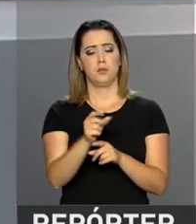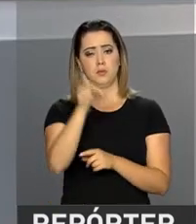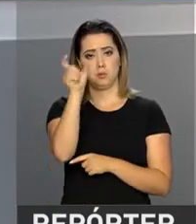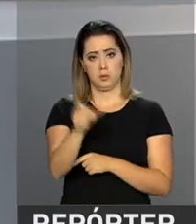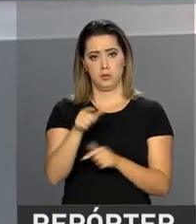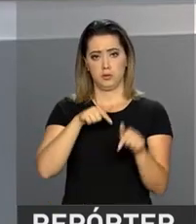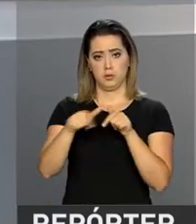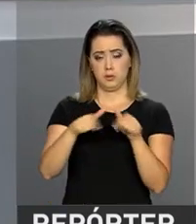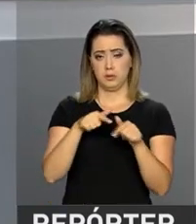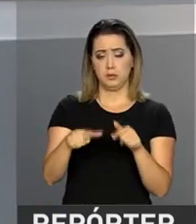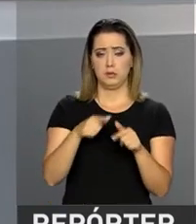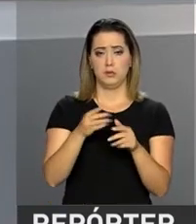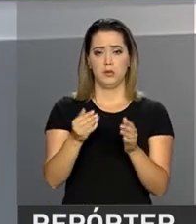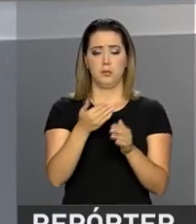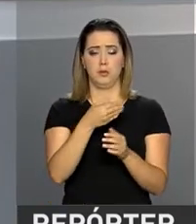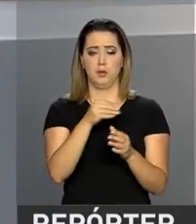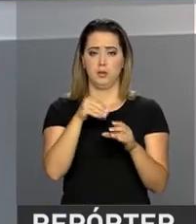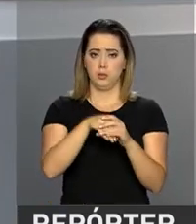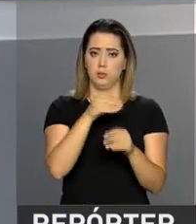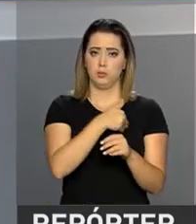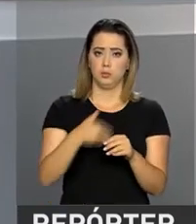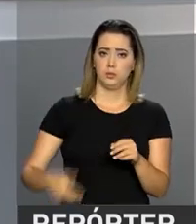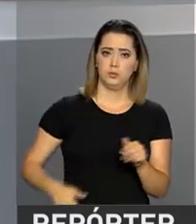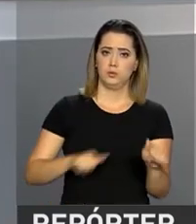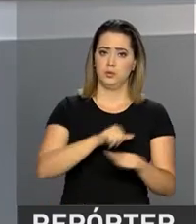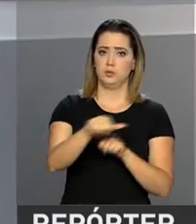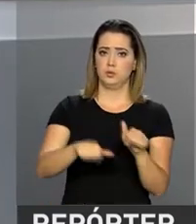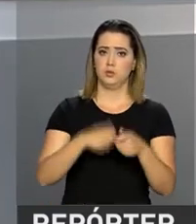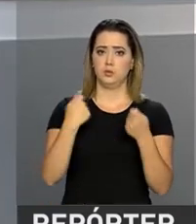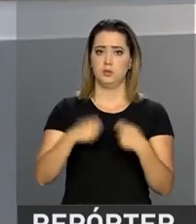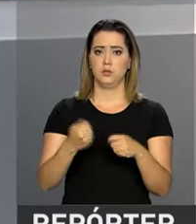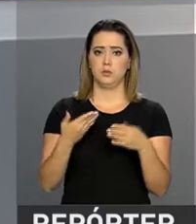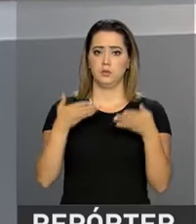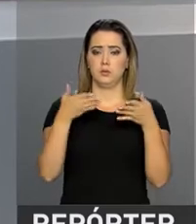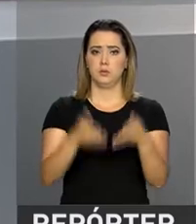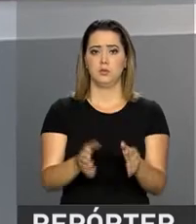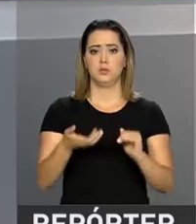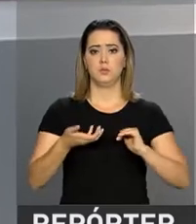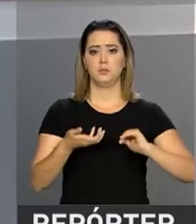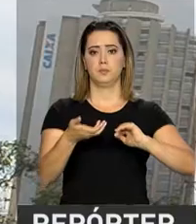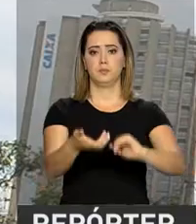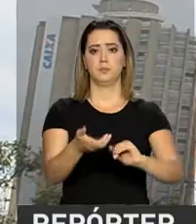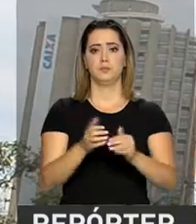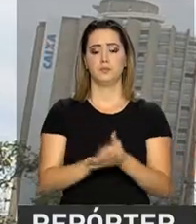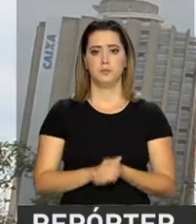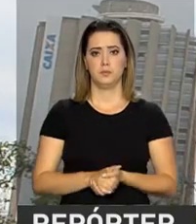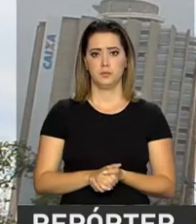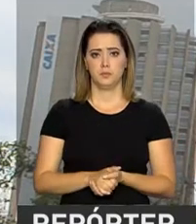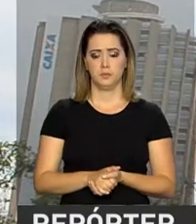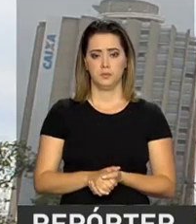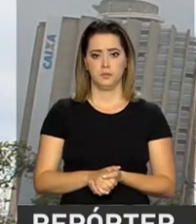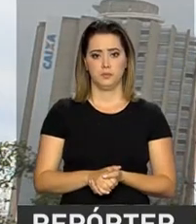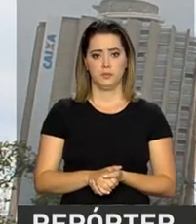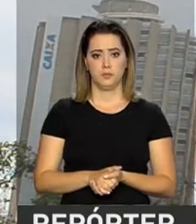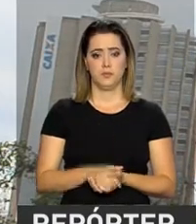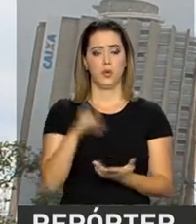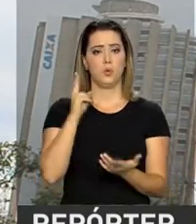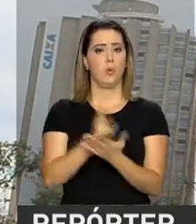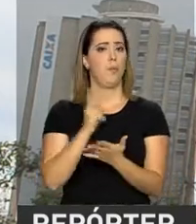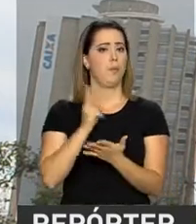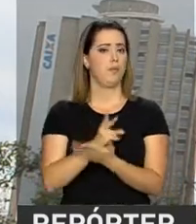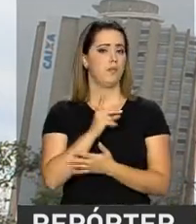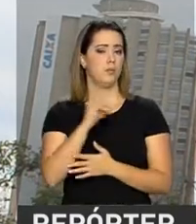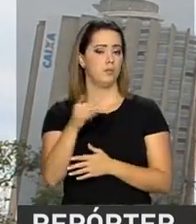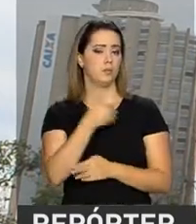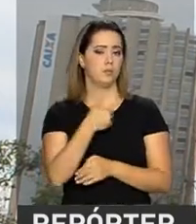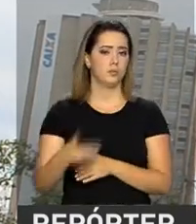comissionados as alterações ainda precisam passar pelo congresso nacional no mesmo dia